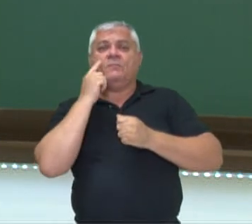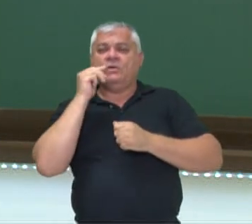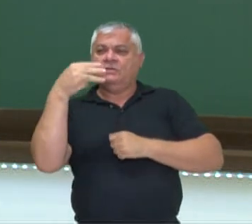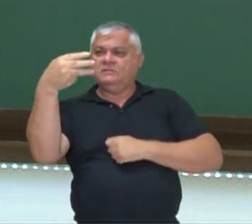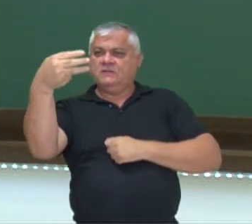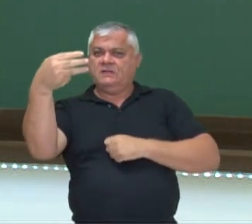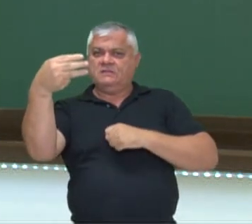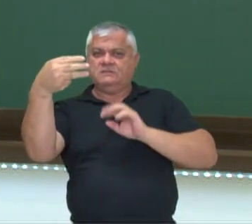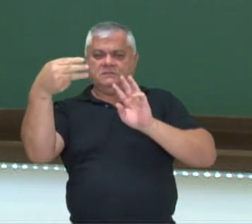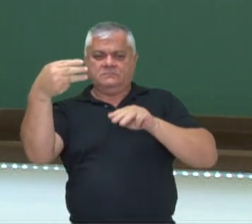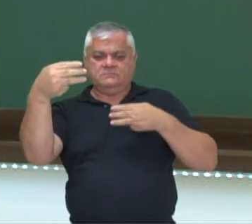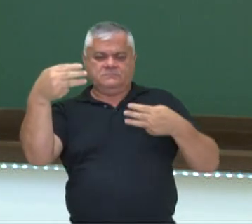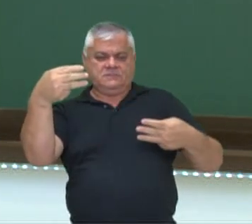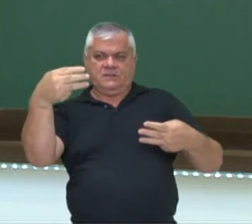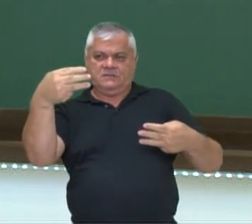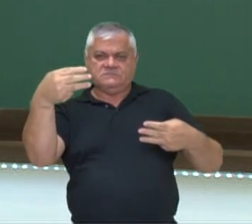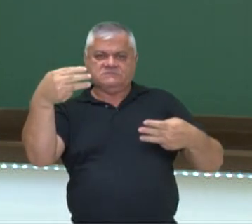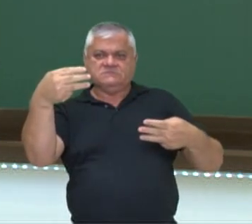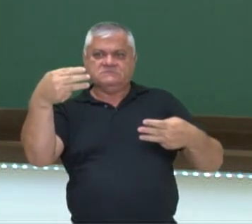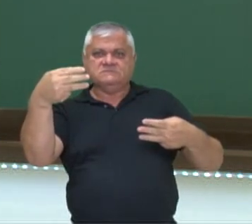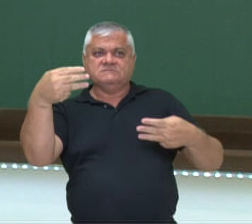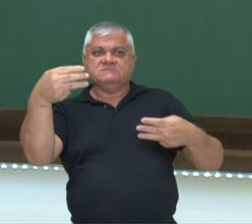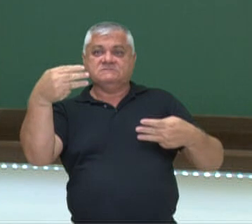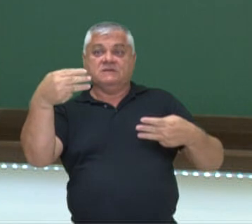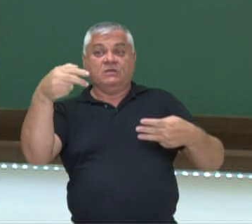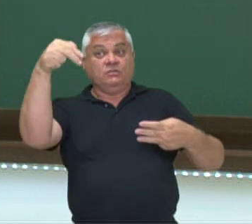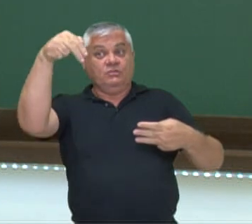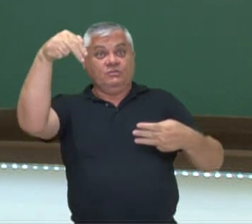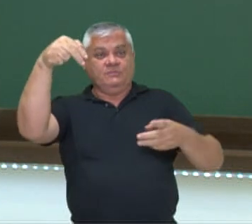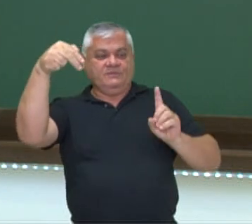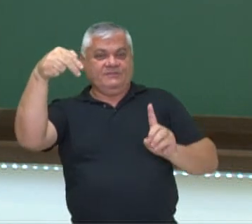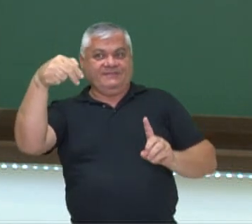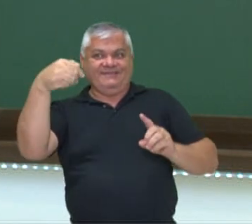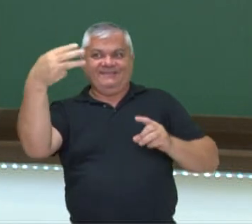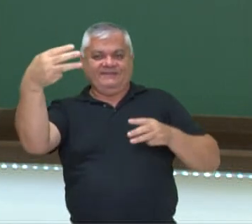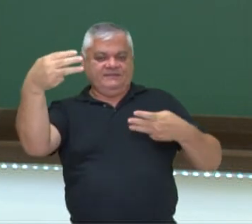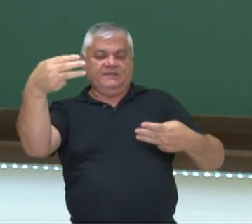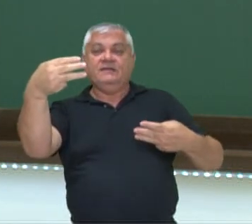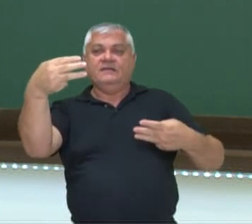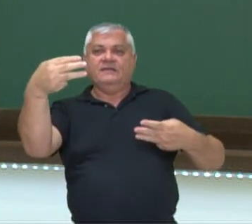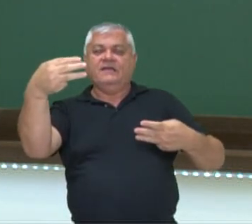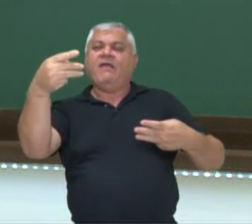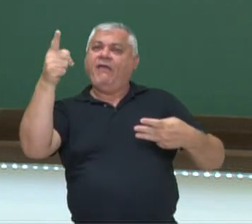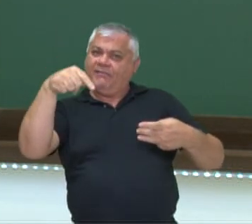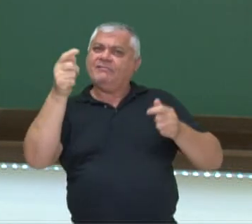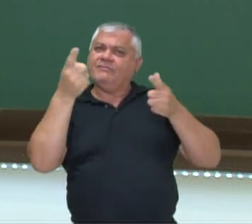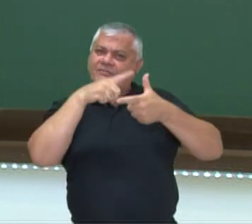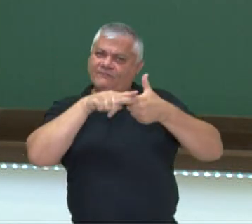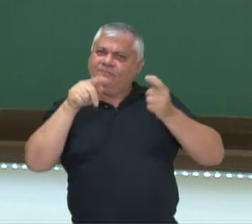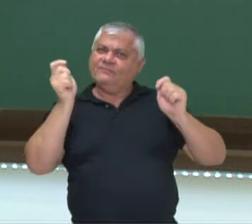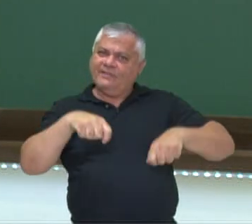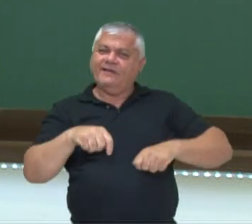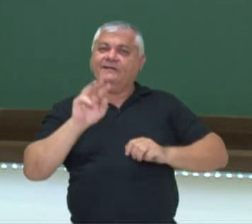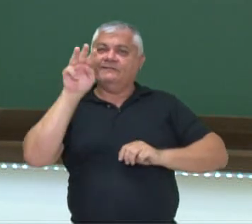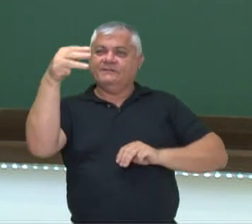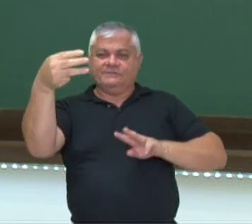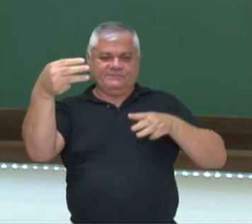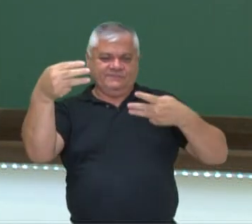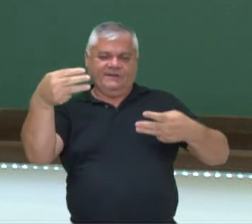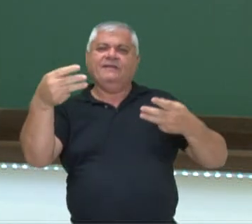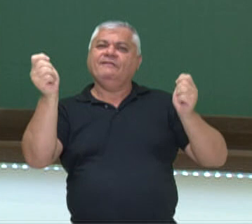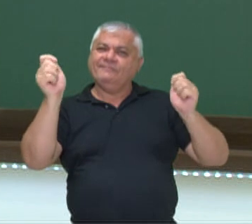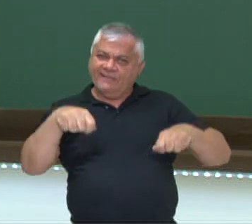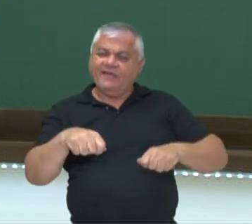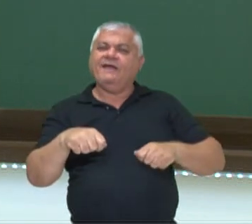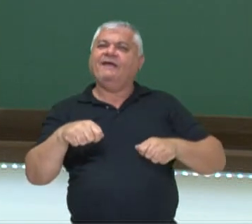da segunda fração e o 3 do denominador da primeira fração, eles são múltiplos de 3. Então, posso dividir os